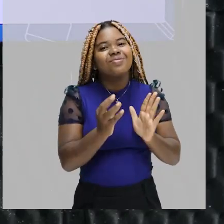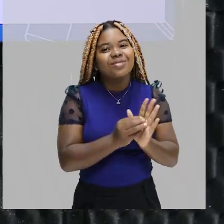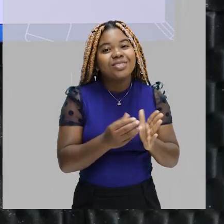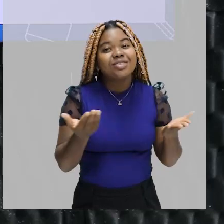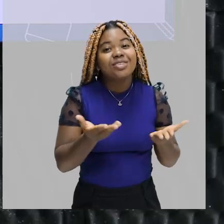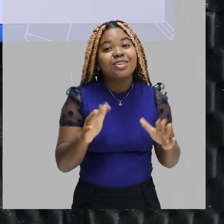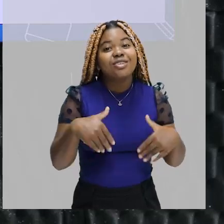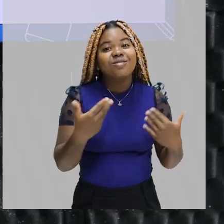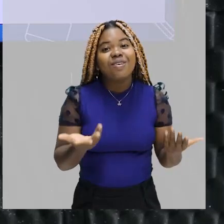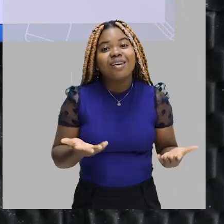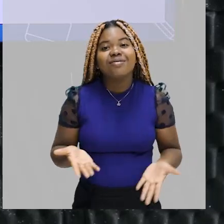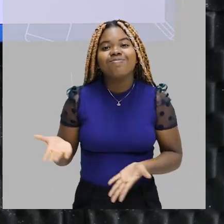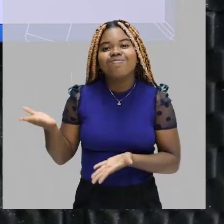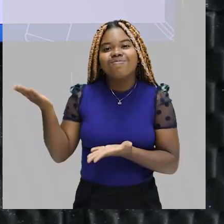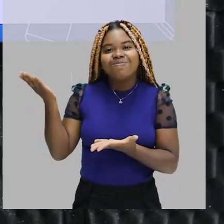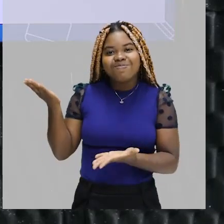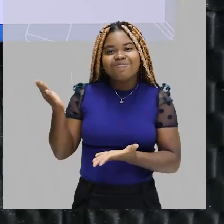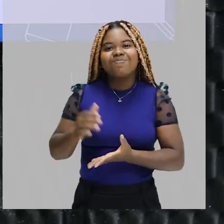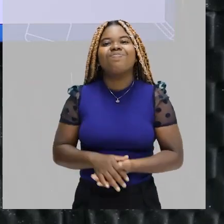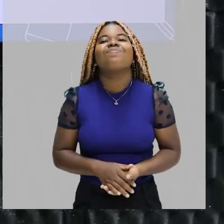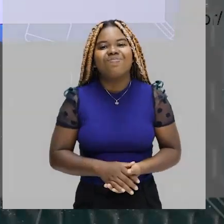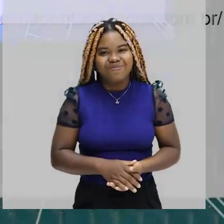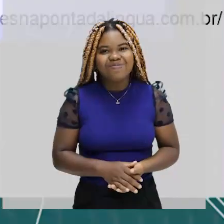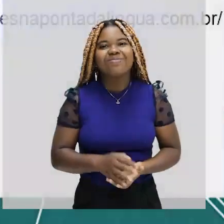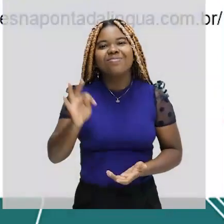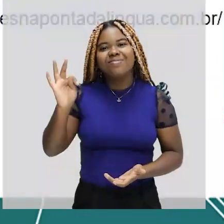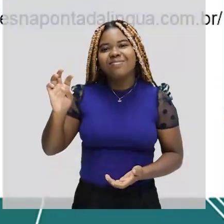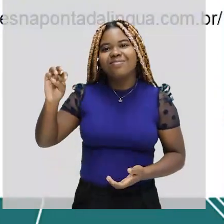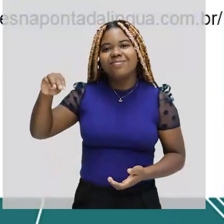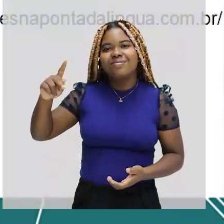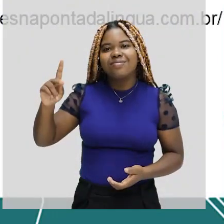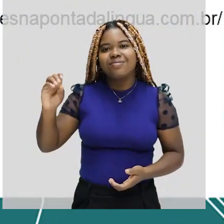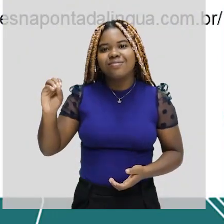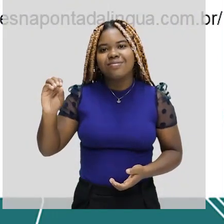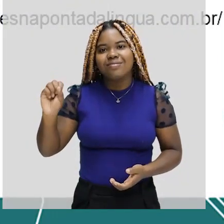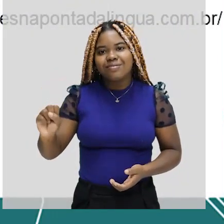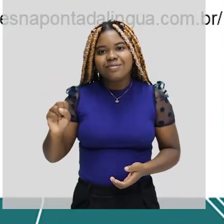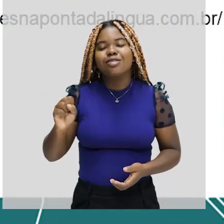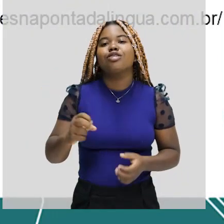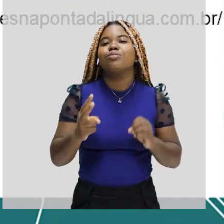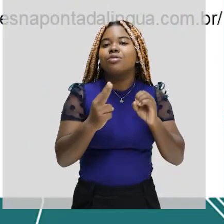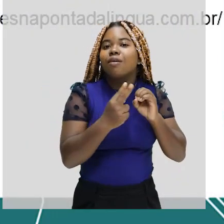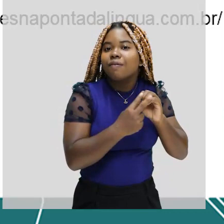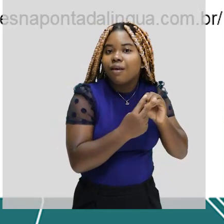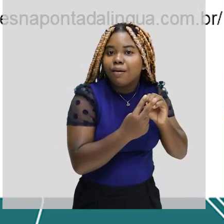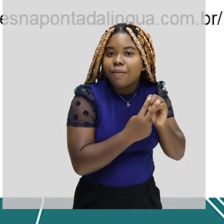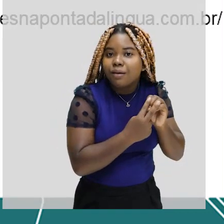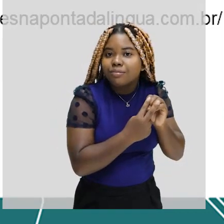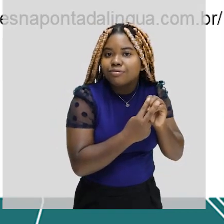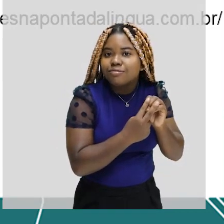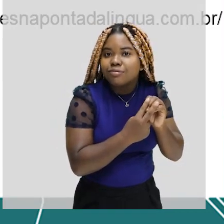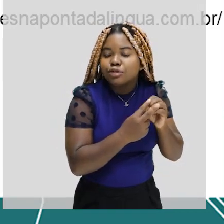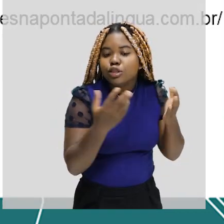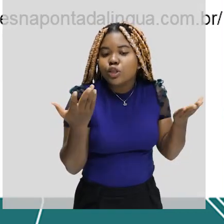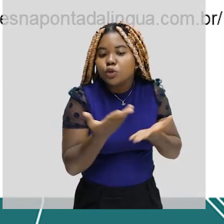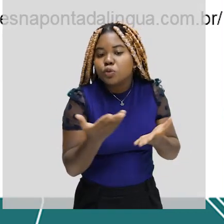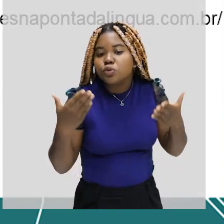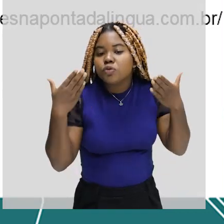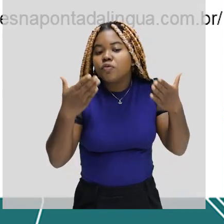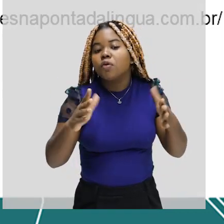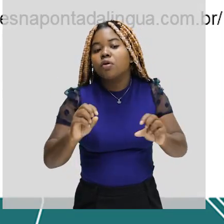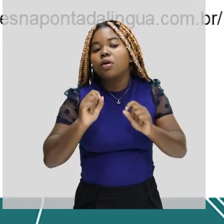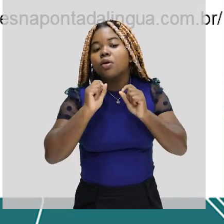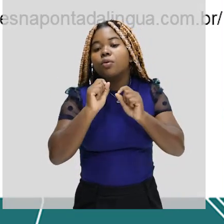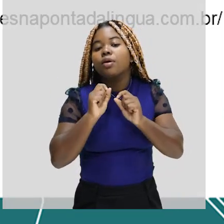de verb tenses. Vamos falar de tempos verbais. E o nosso foco nesses tempos verbais de hoje é o simple present,